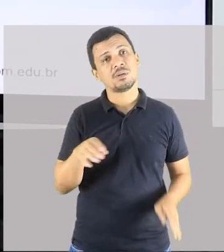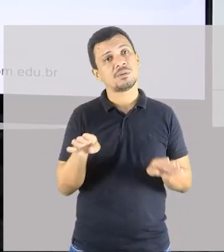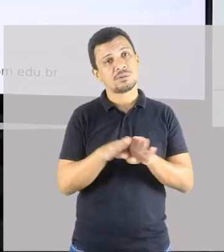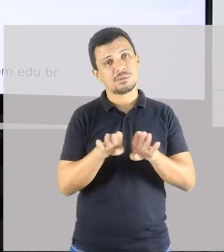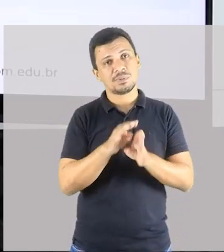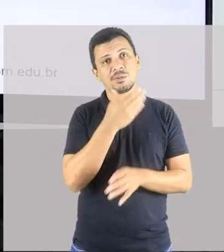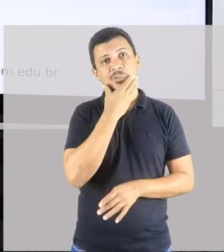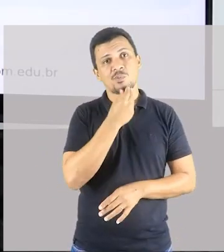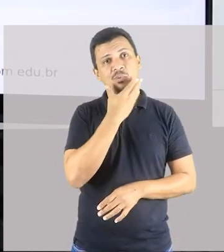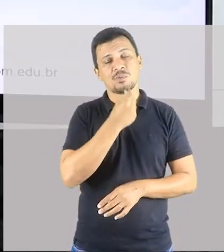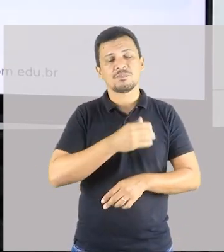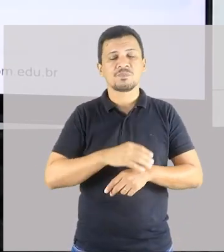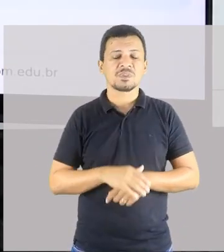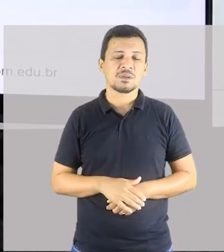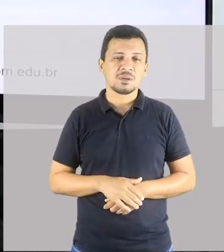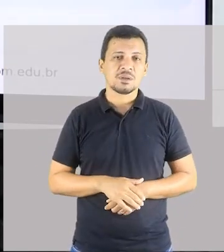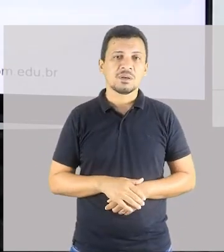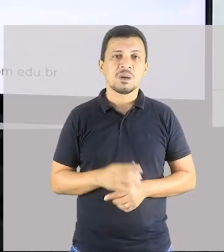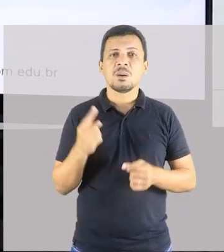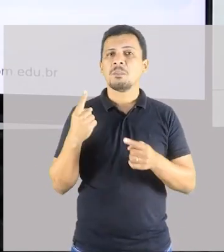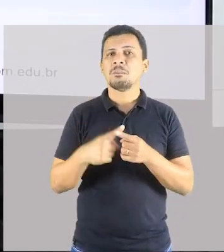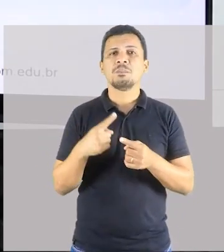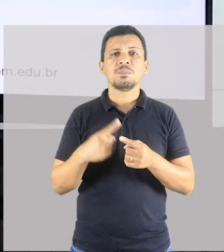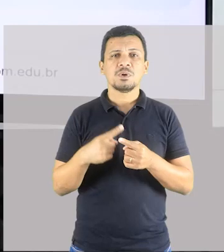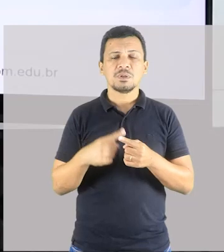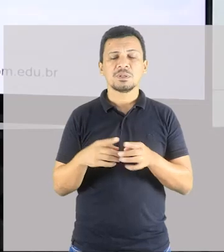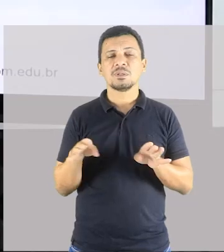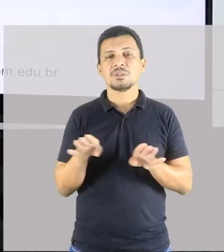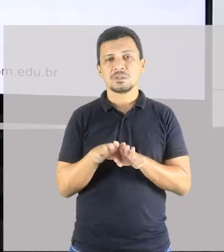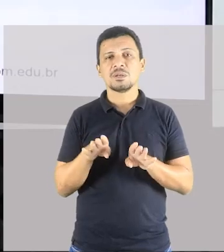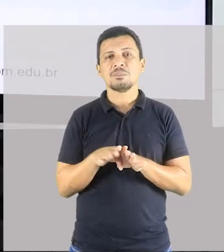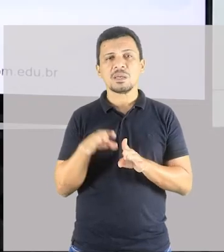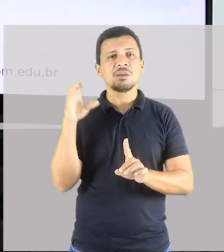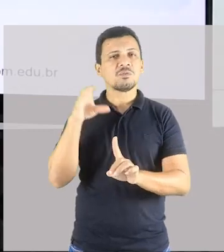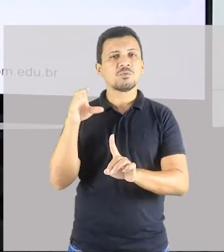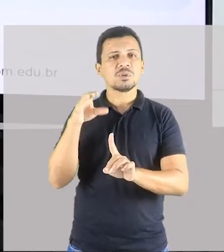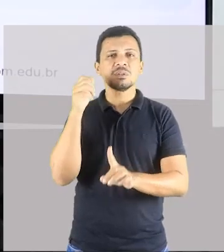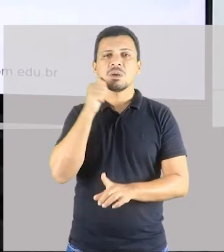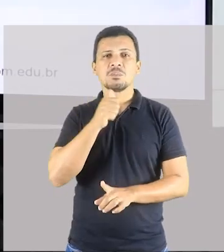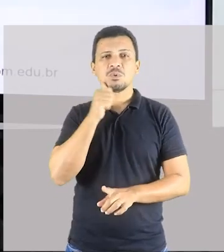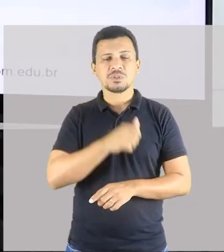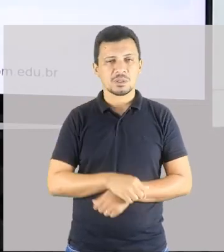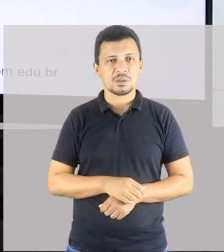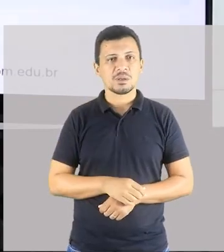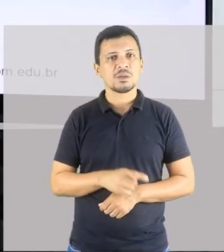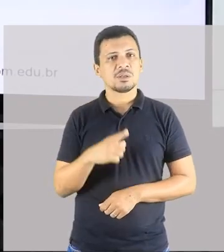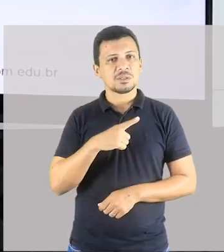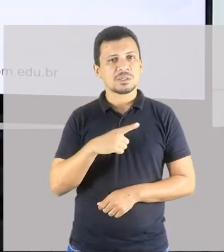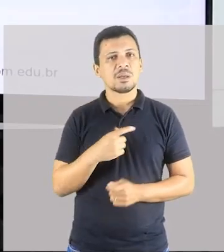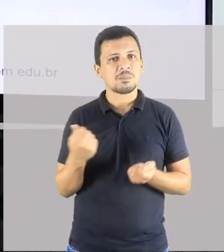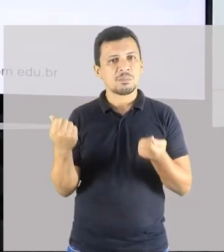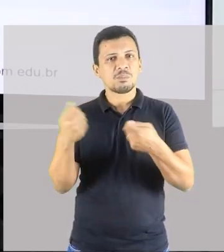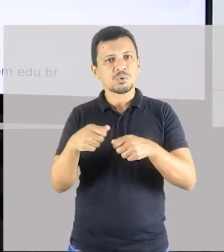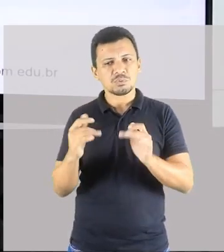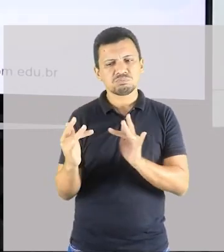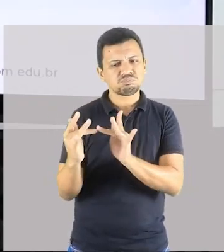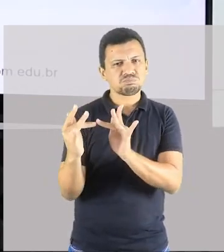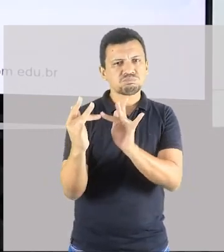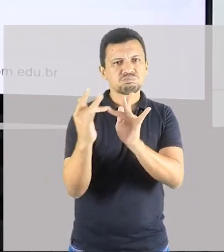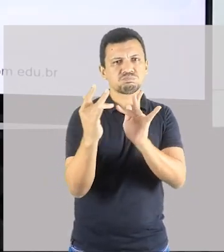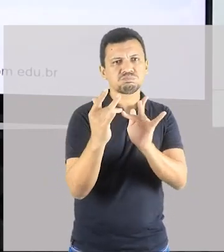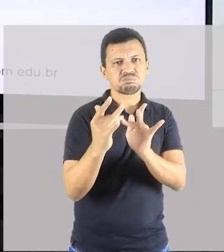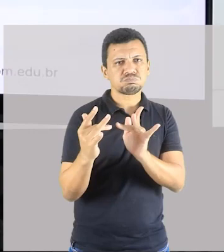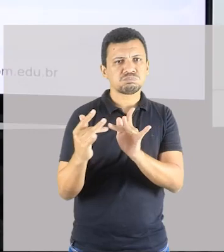homem. Por que ele age também nas mulheres? Porque as mulheres, elas possuem receptores, assim como os homens